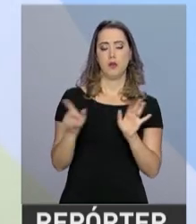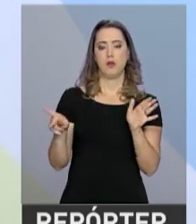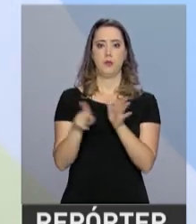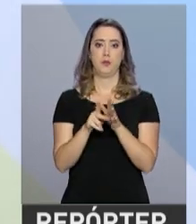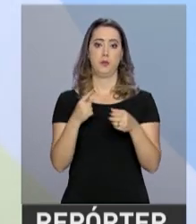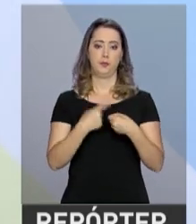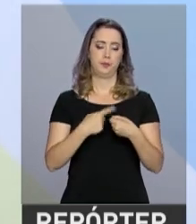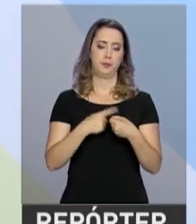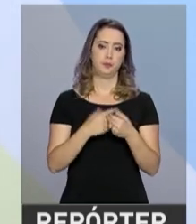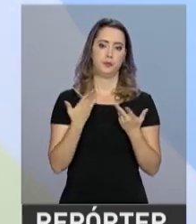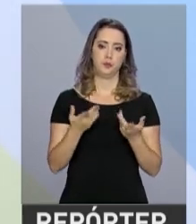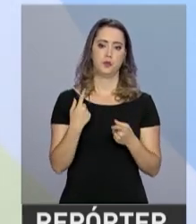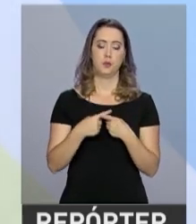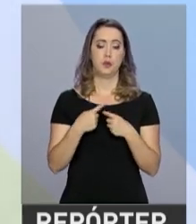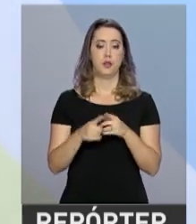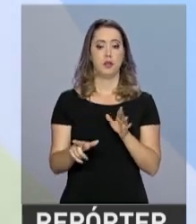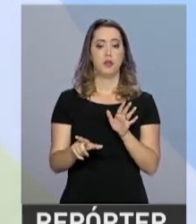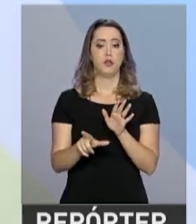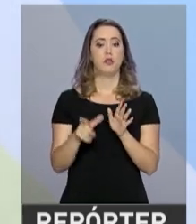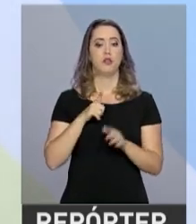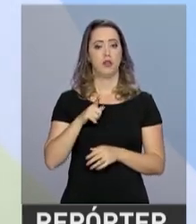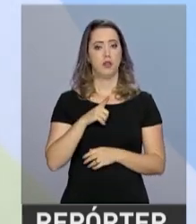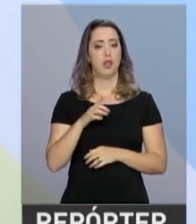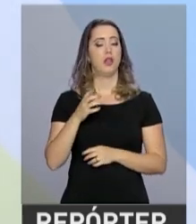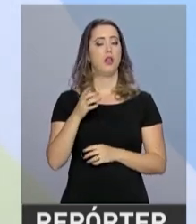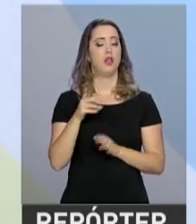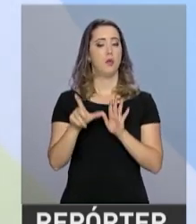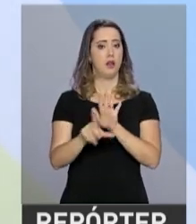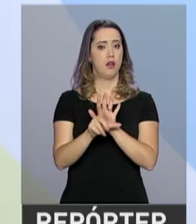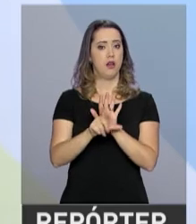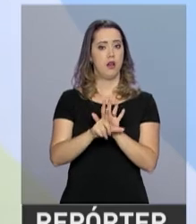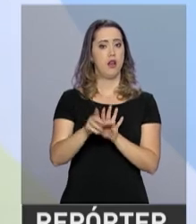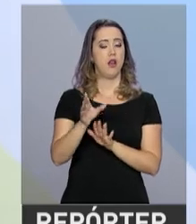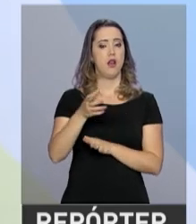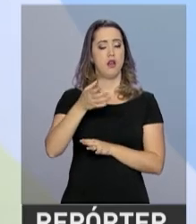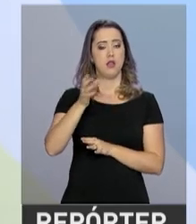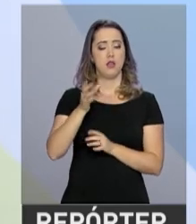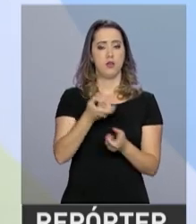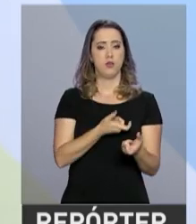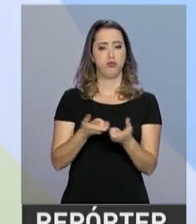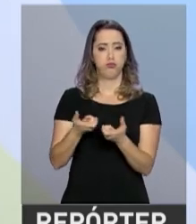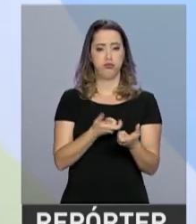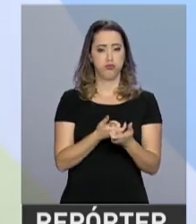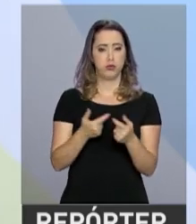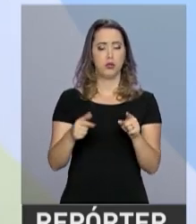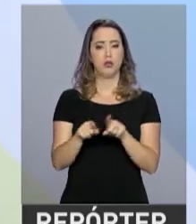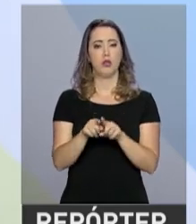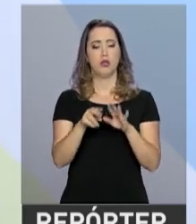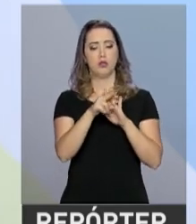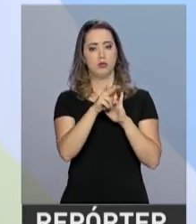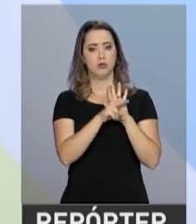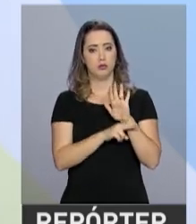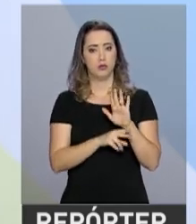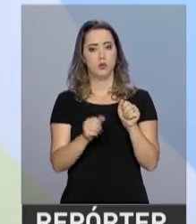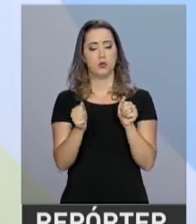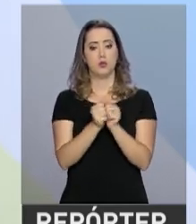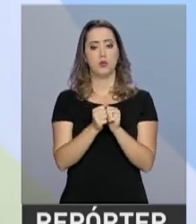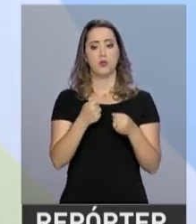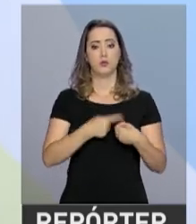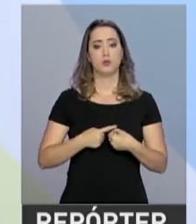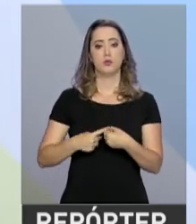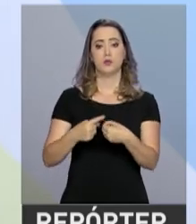fundamental porque existe uma legislação do corpo de bombeiros de todas as regularizações com a legislação da da